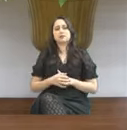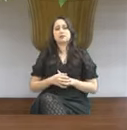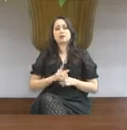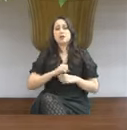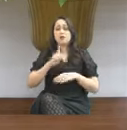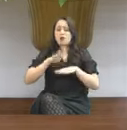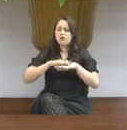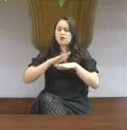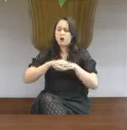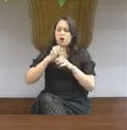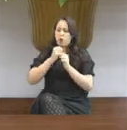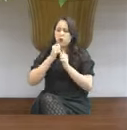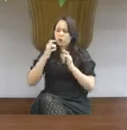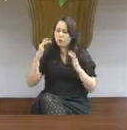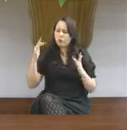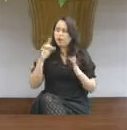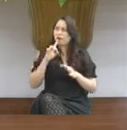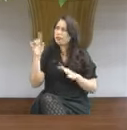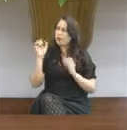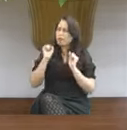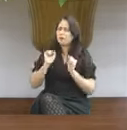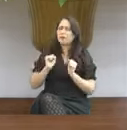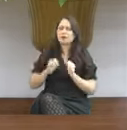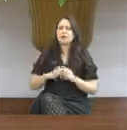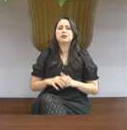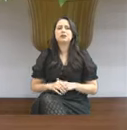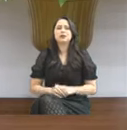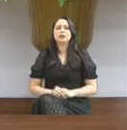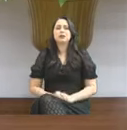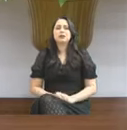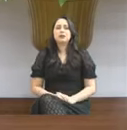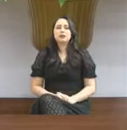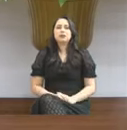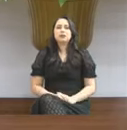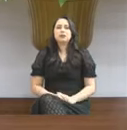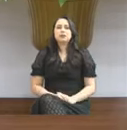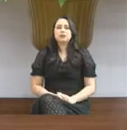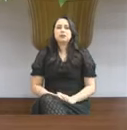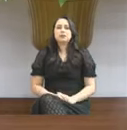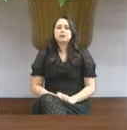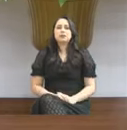torná-la possível. Creia!